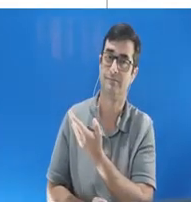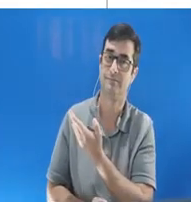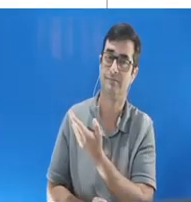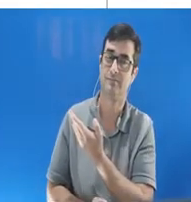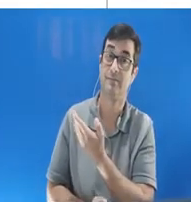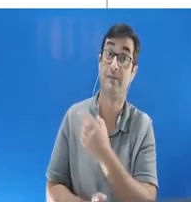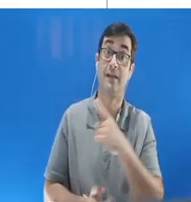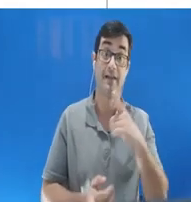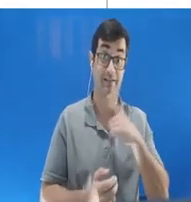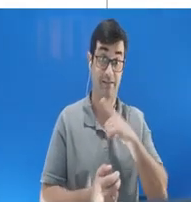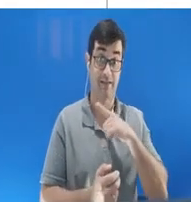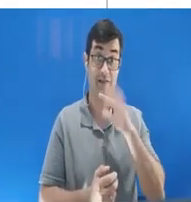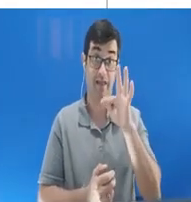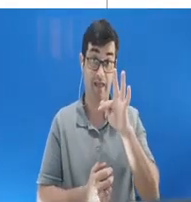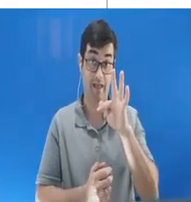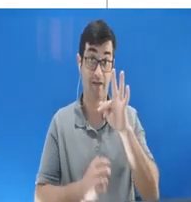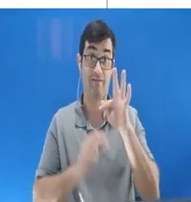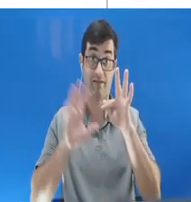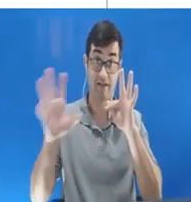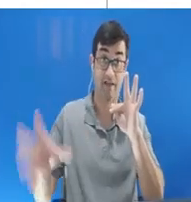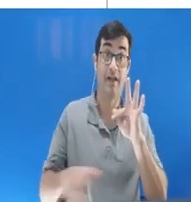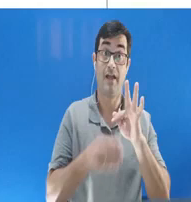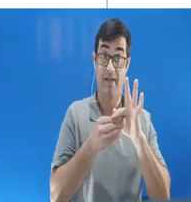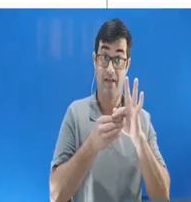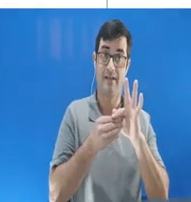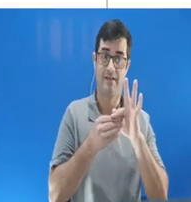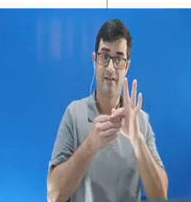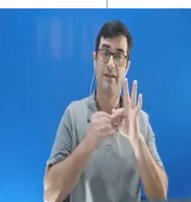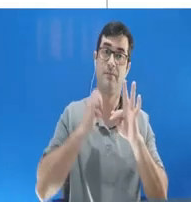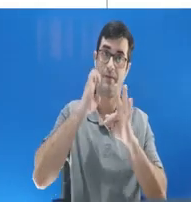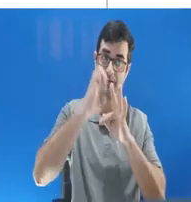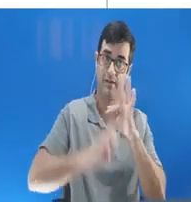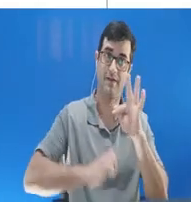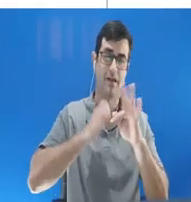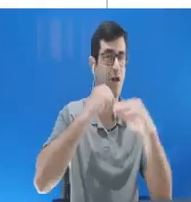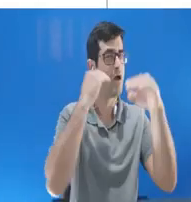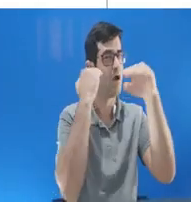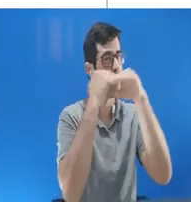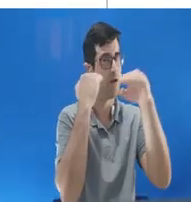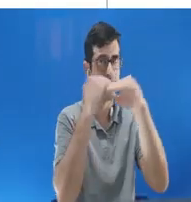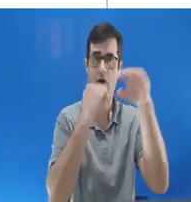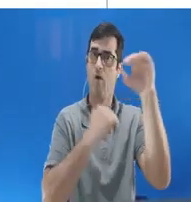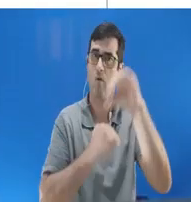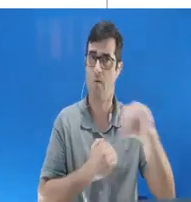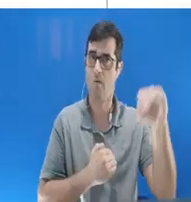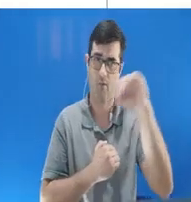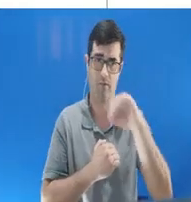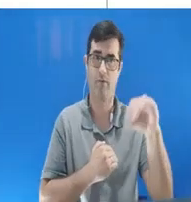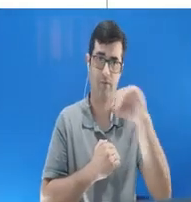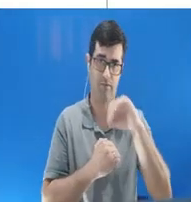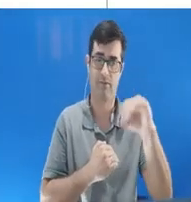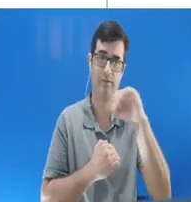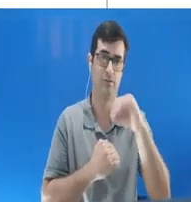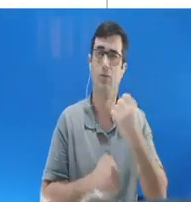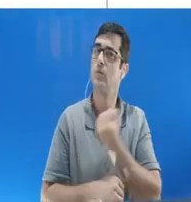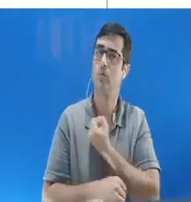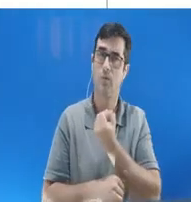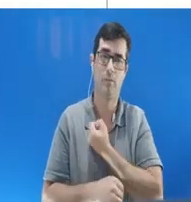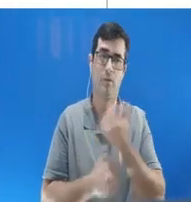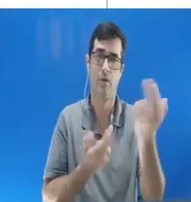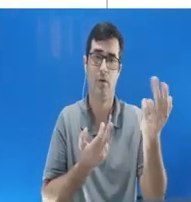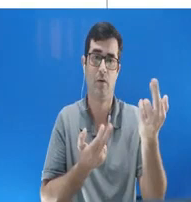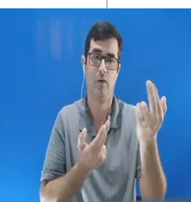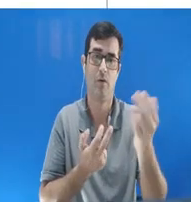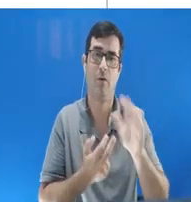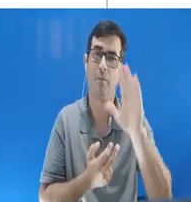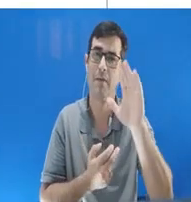ele, apesar de ter recebido um elétron e estar no mesmo nível do oxigênio, em mesmo